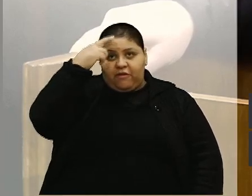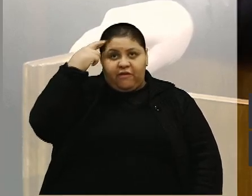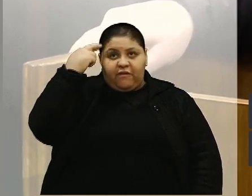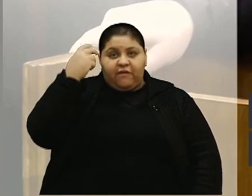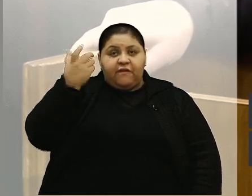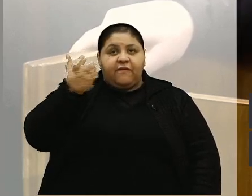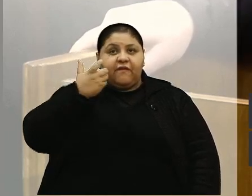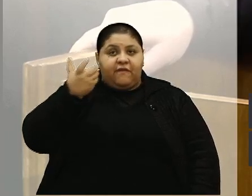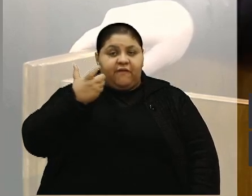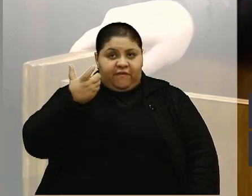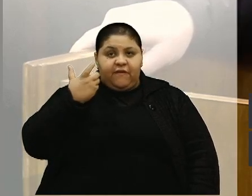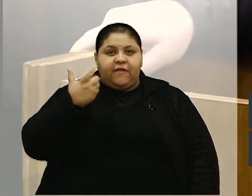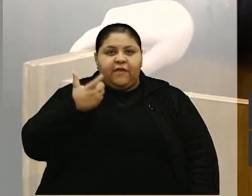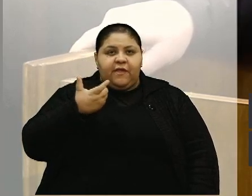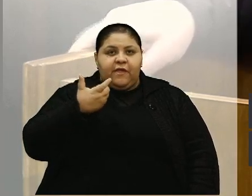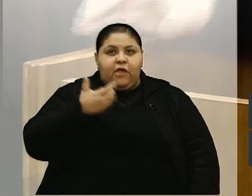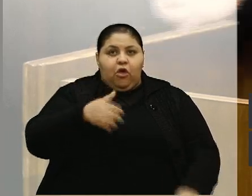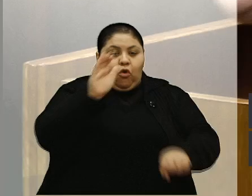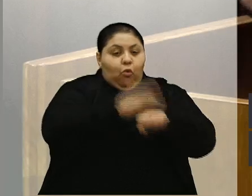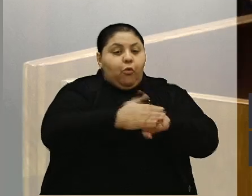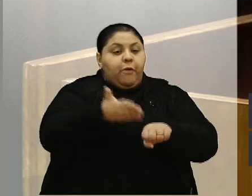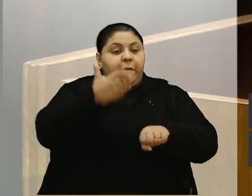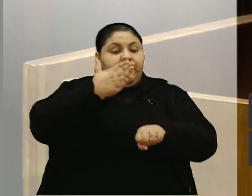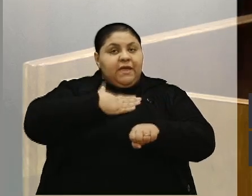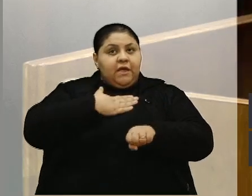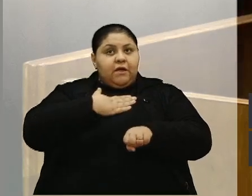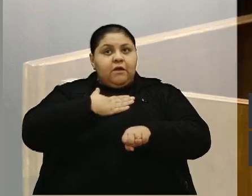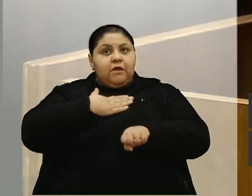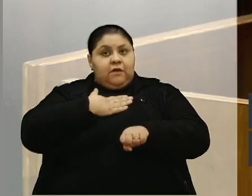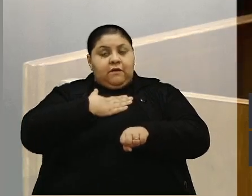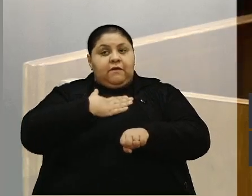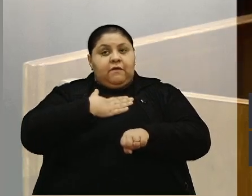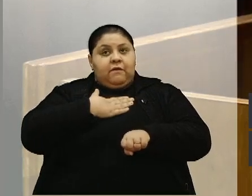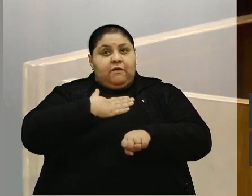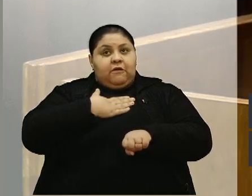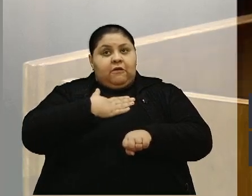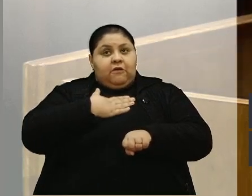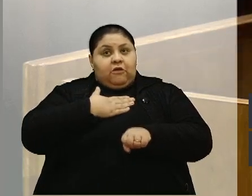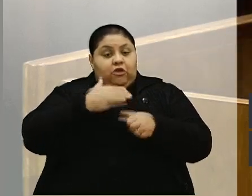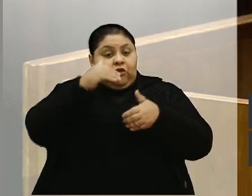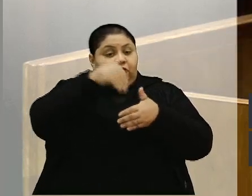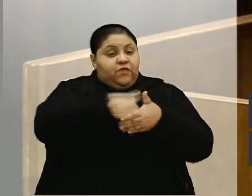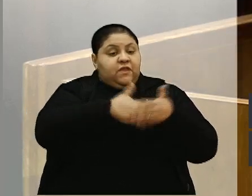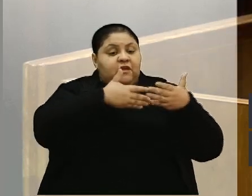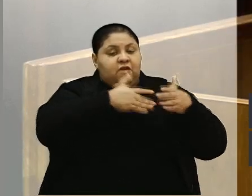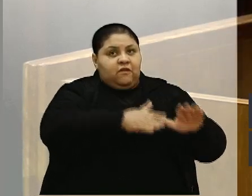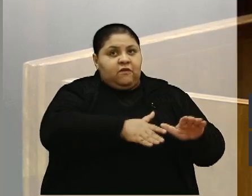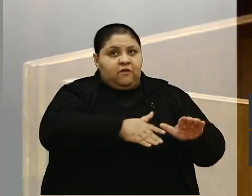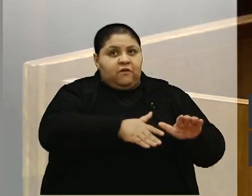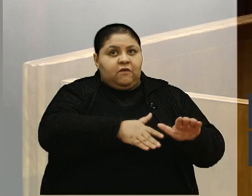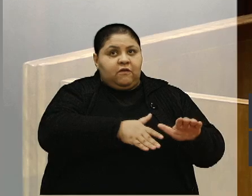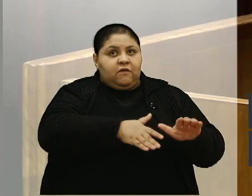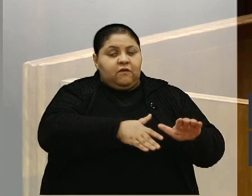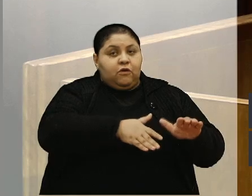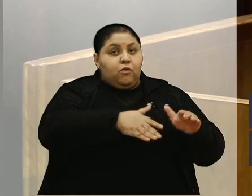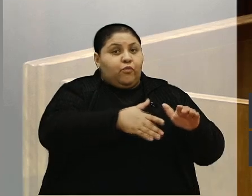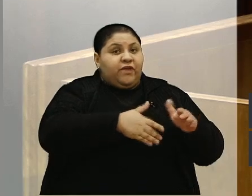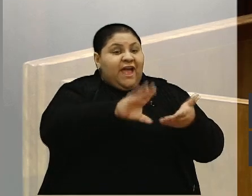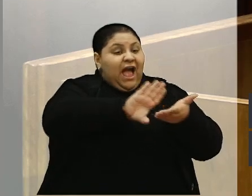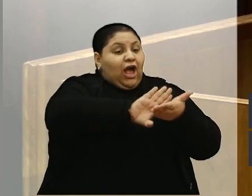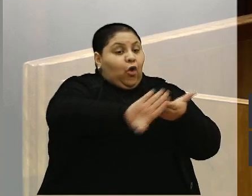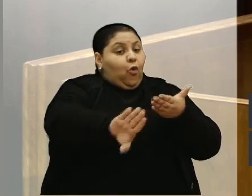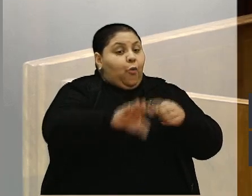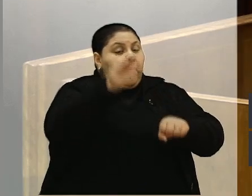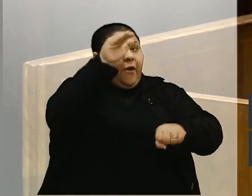nas costas uma coisa que eu quero levar, não nas costas, eu posso levar no colo, o que eu votei contra. Porque tiraram das costas de vocês.